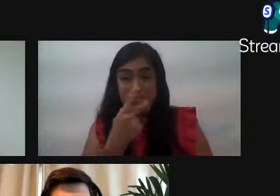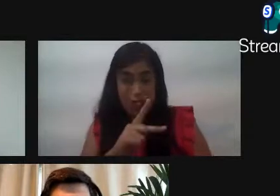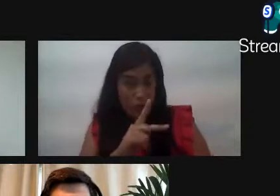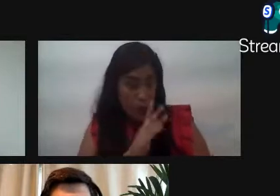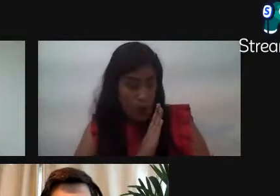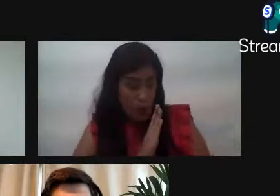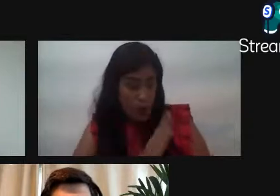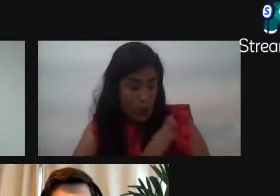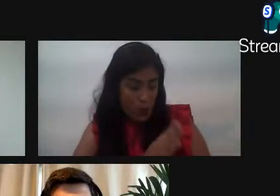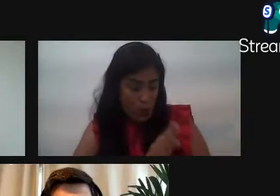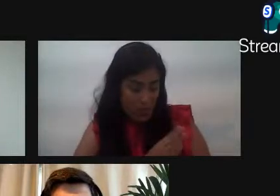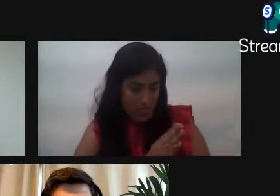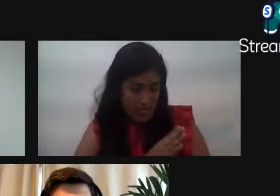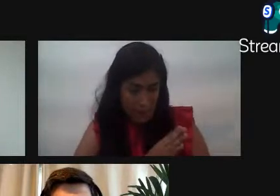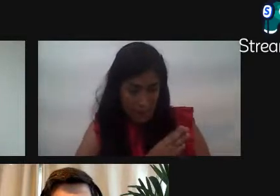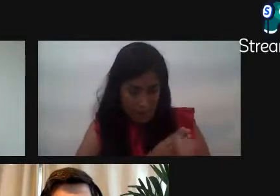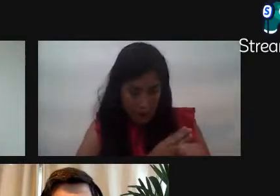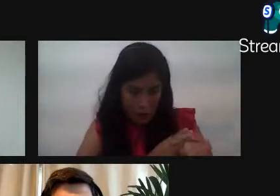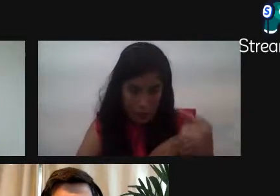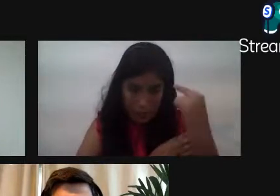pudesse pensar, pararia.